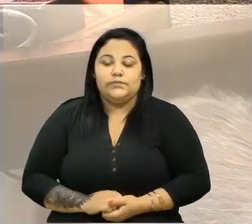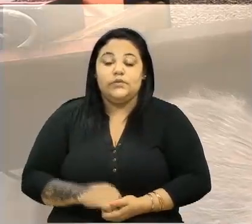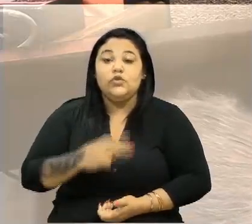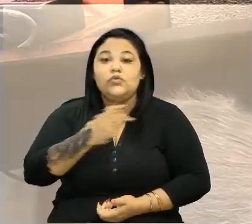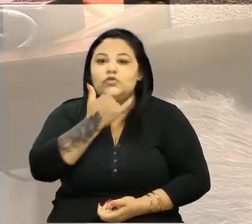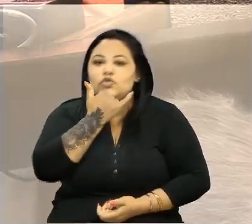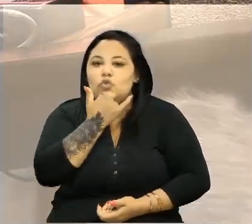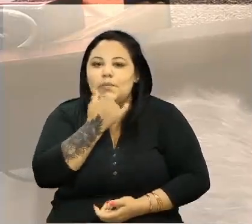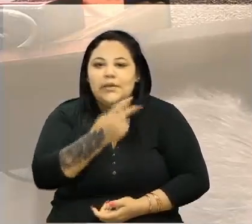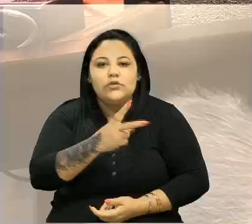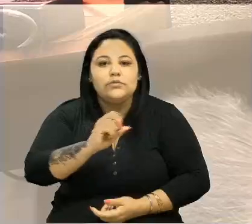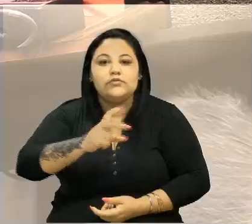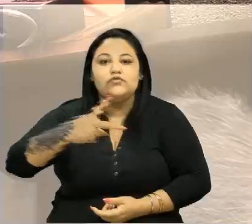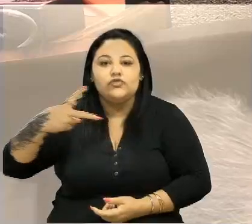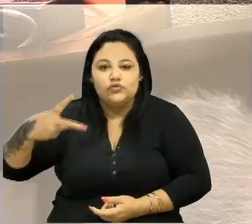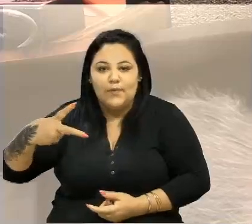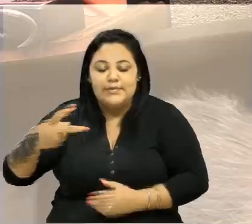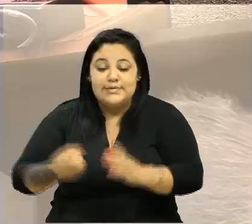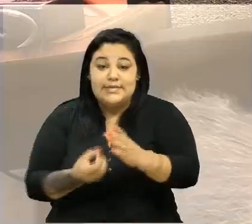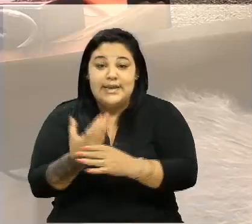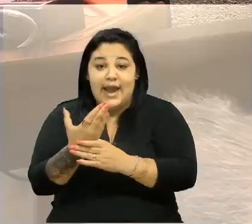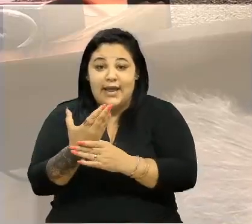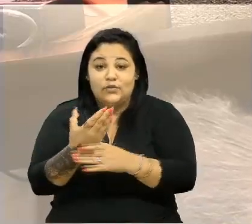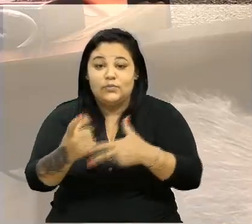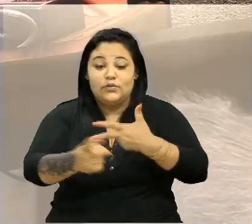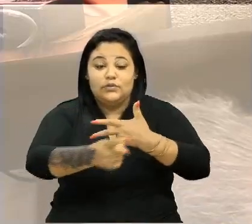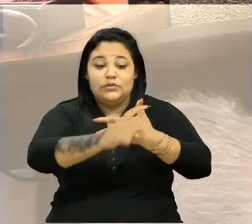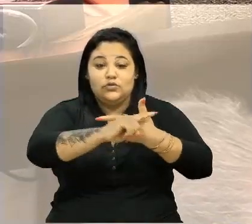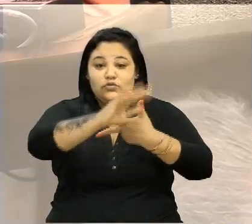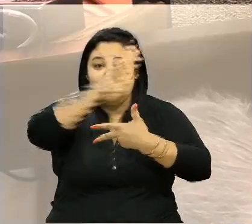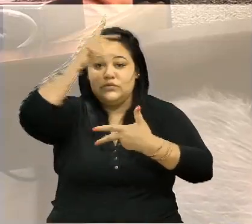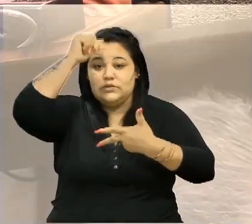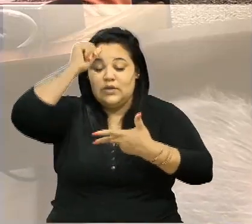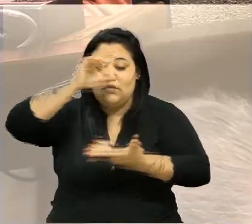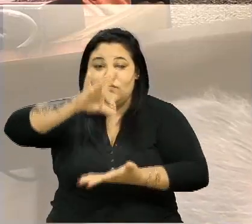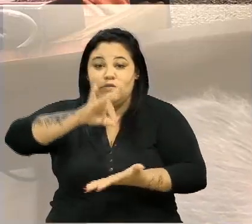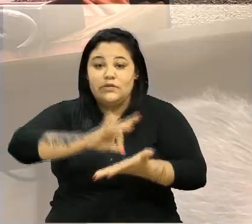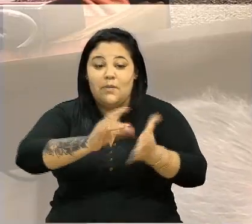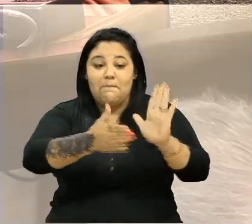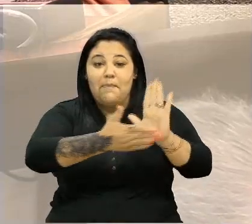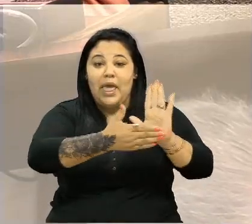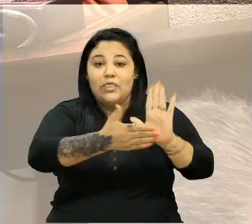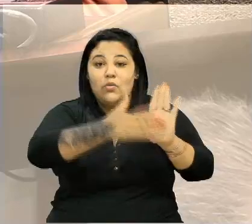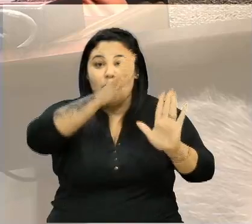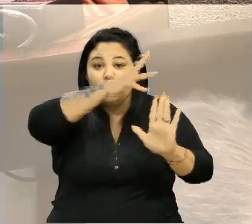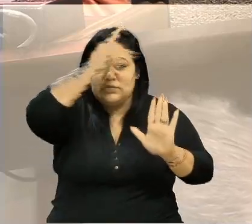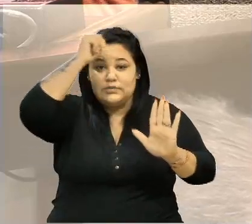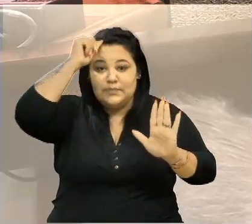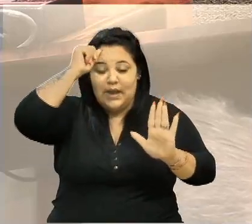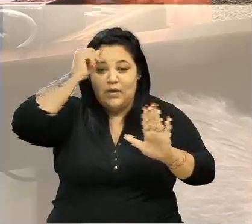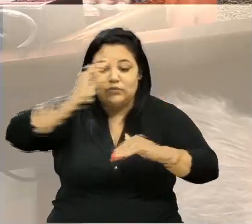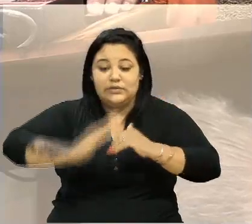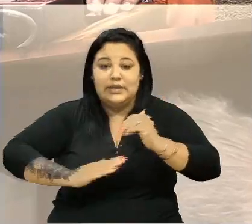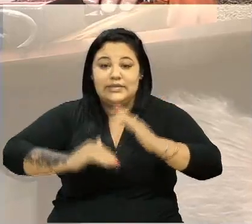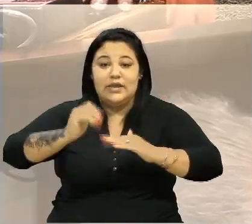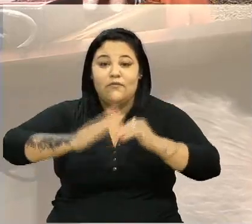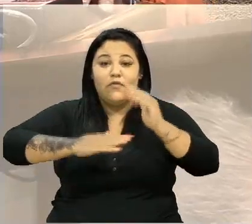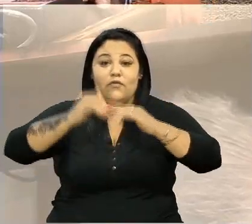240/2022. De autoria do Poder Executivo Municipal, que institui o Plano Municipal de Desenvolvimento